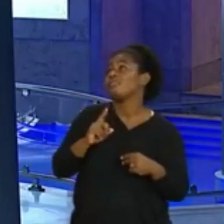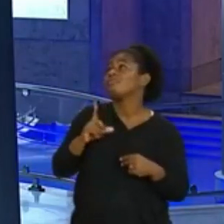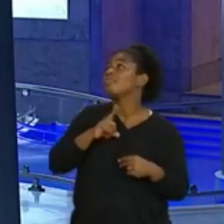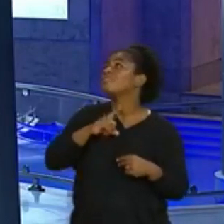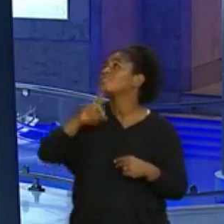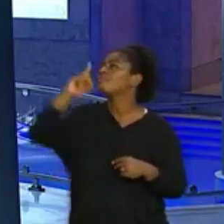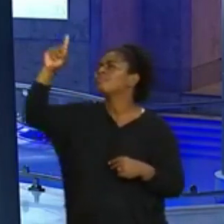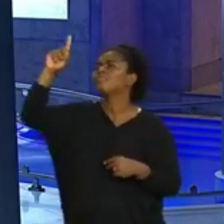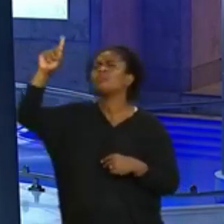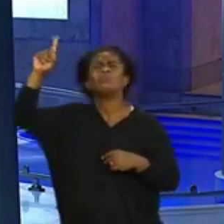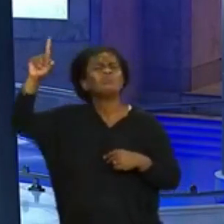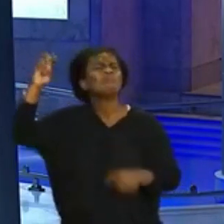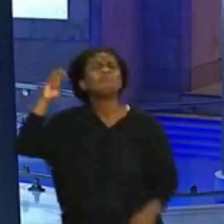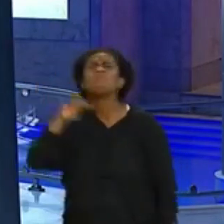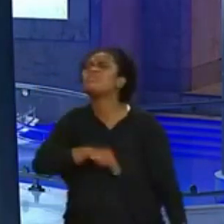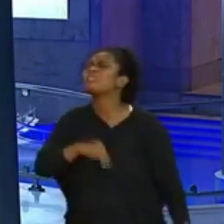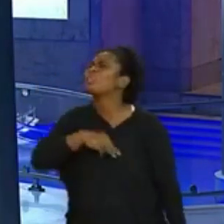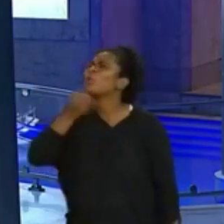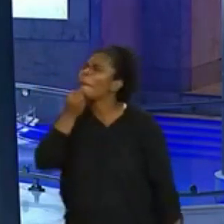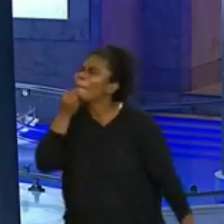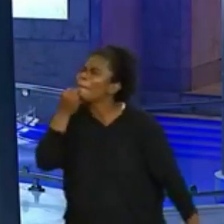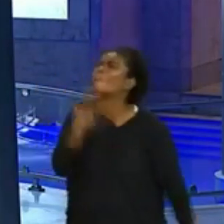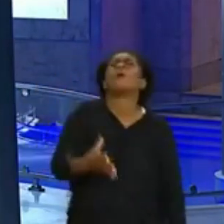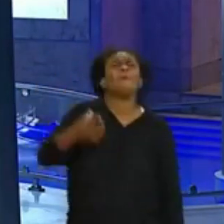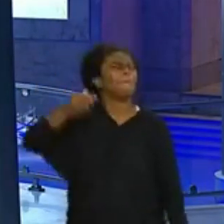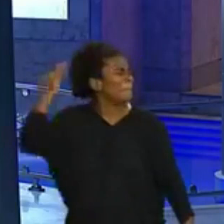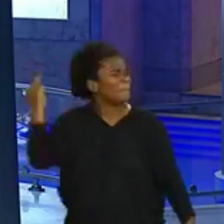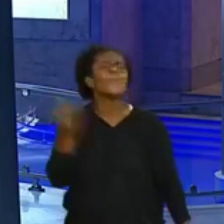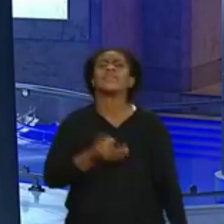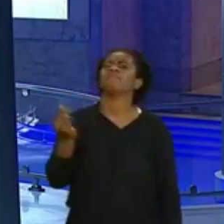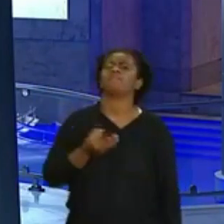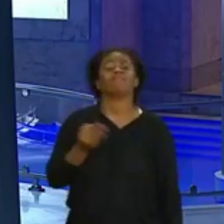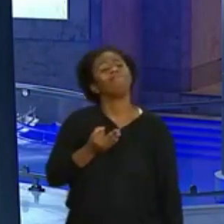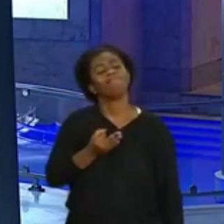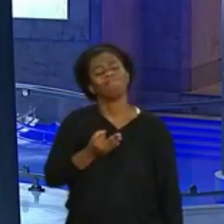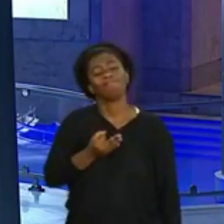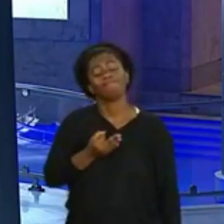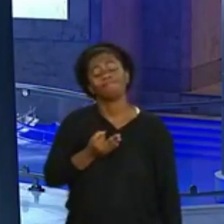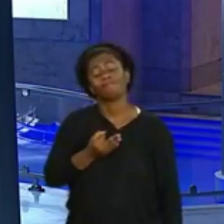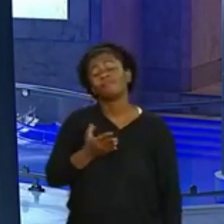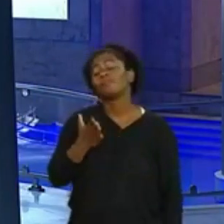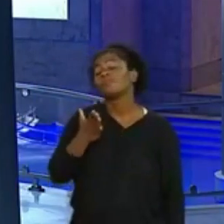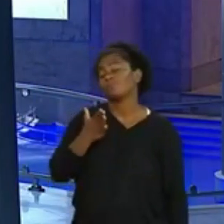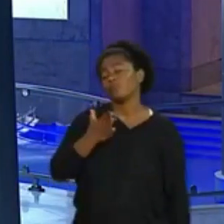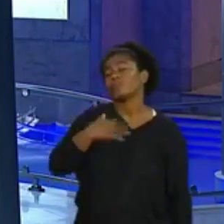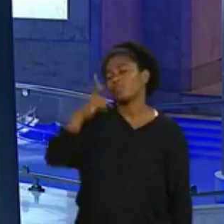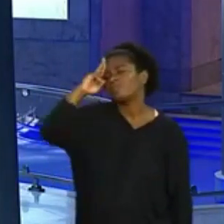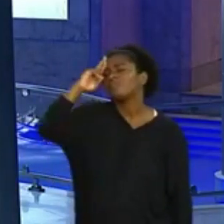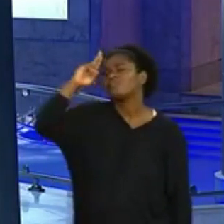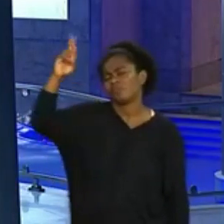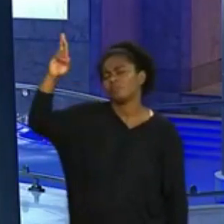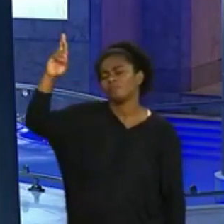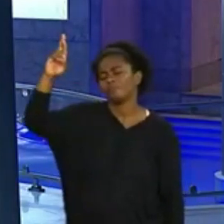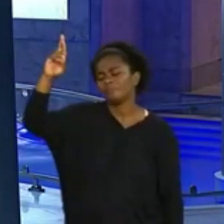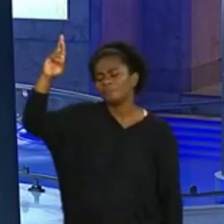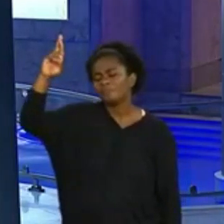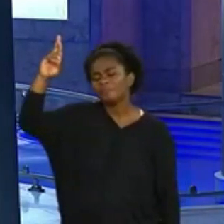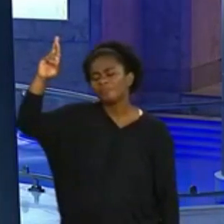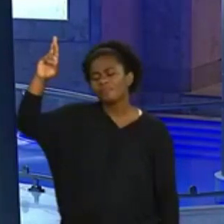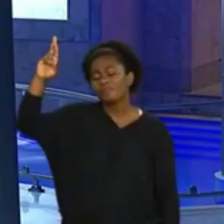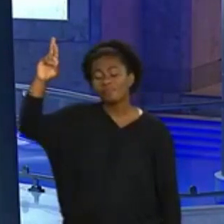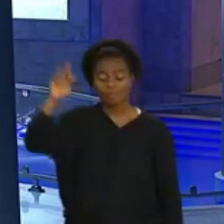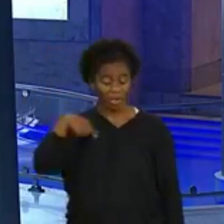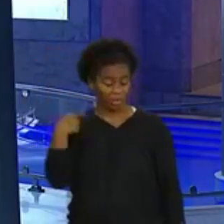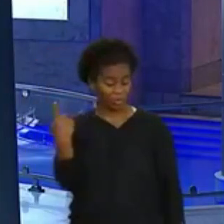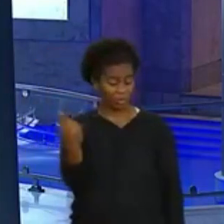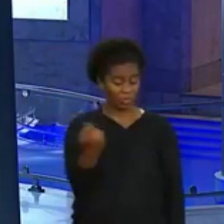Tão misericordioso, tão bom, tão perfeito. Ah, meu Senhor. Nós